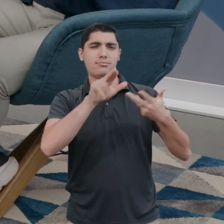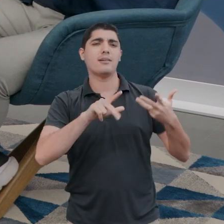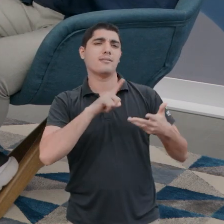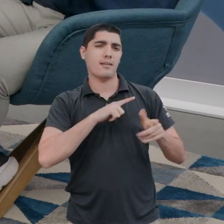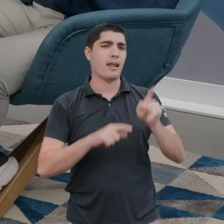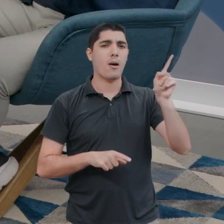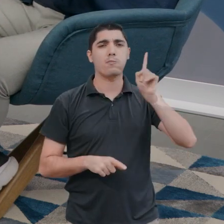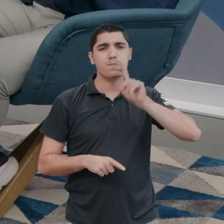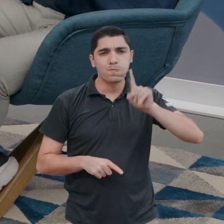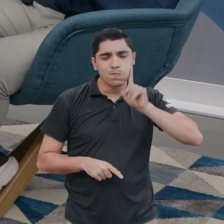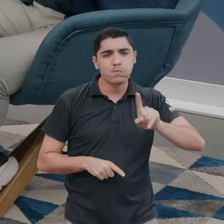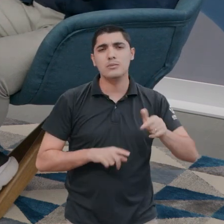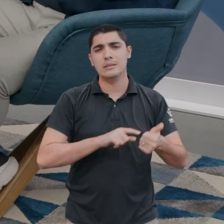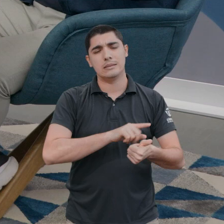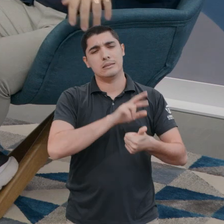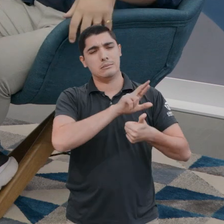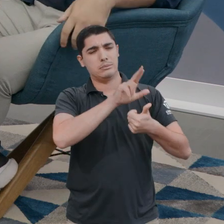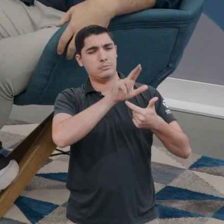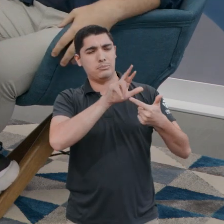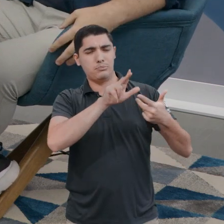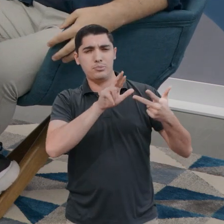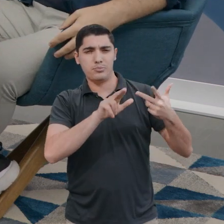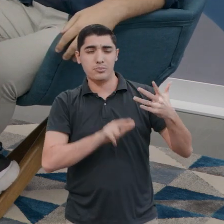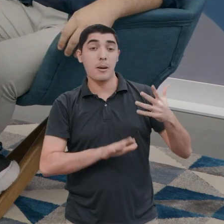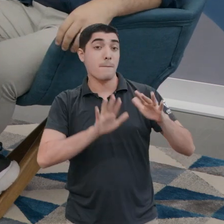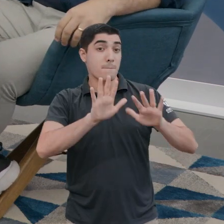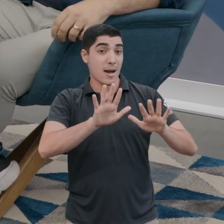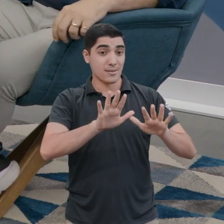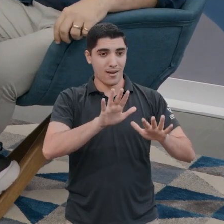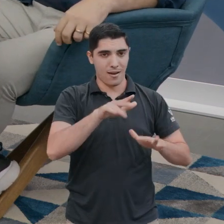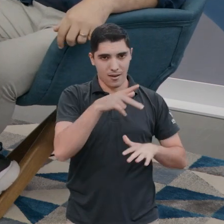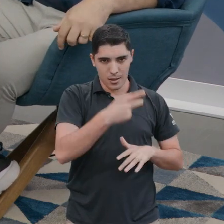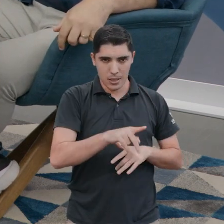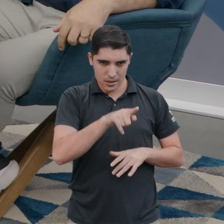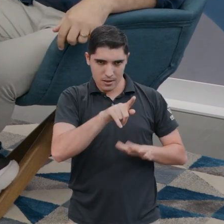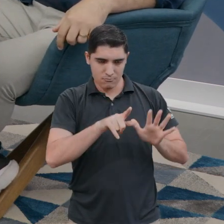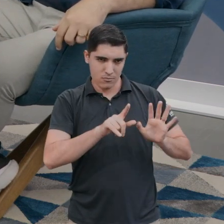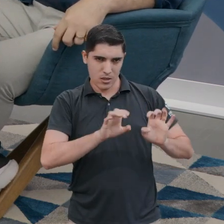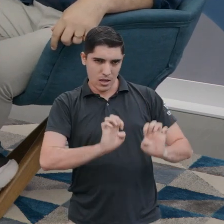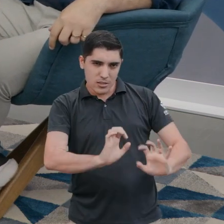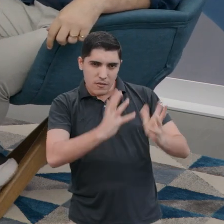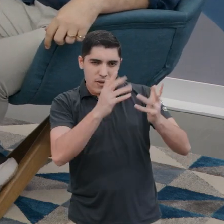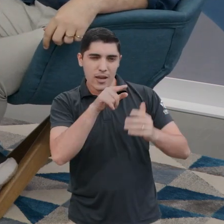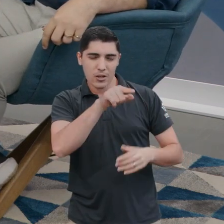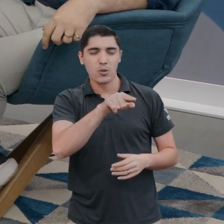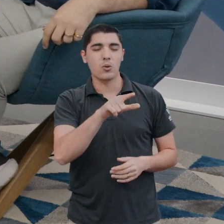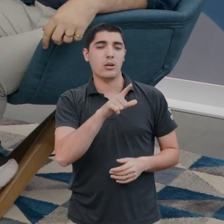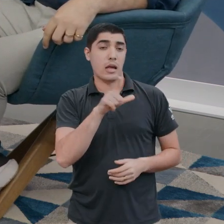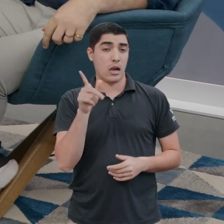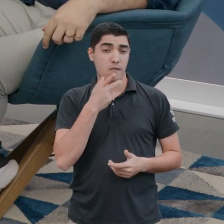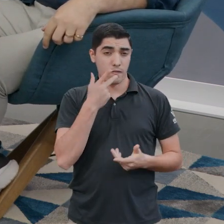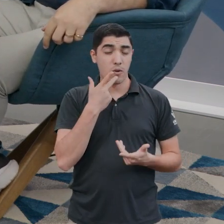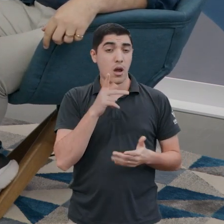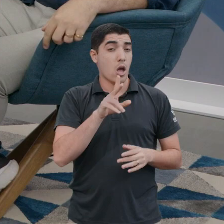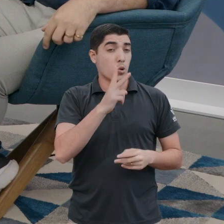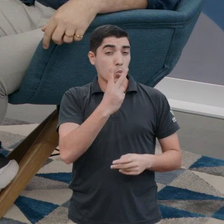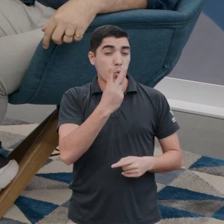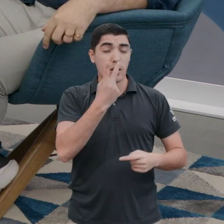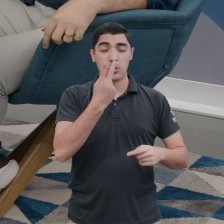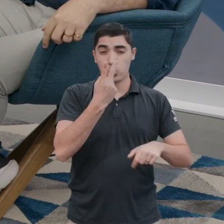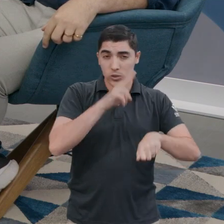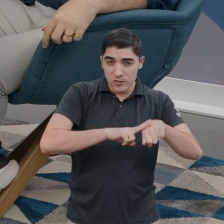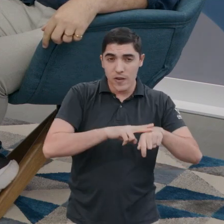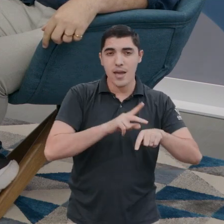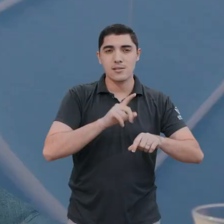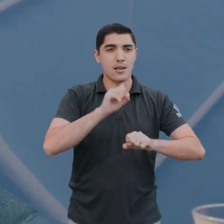existe a New York Fashion Week, tem a Milão Fashion Week, mas a Copenhagen Fashion Week ela é tão interessante porque é um evento que acontece 2 vezes